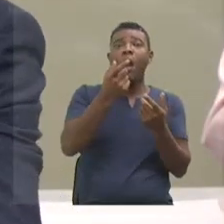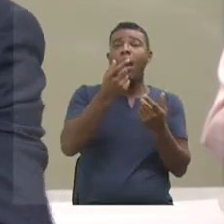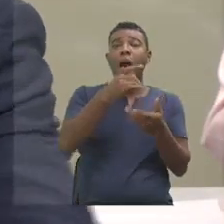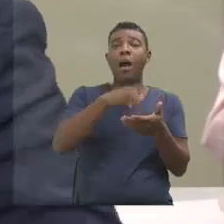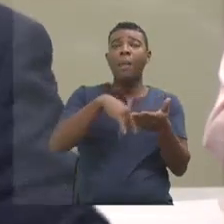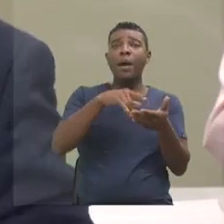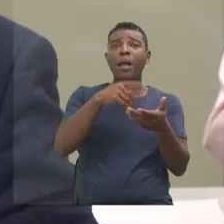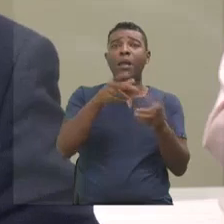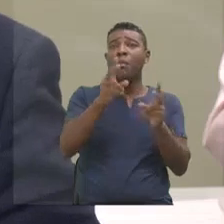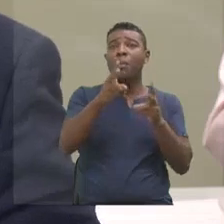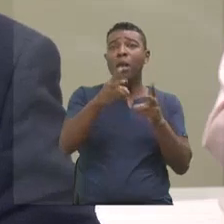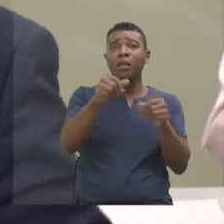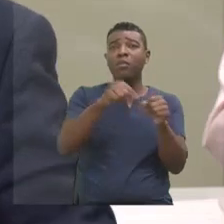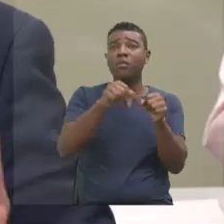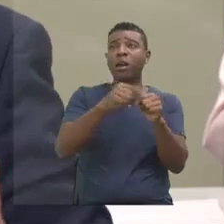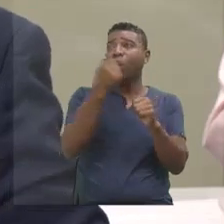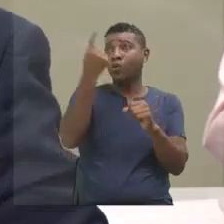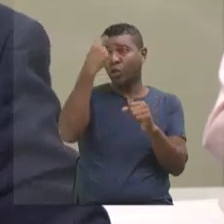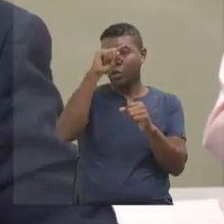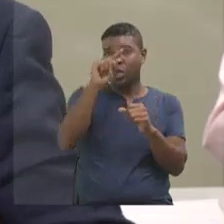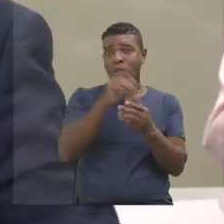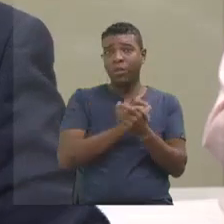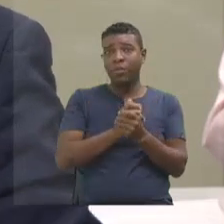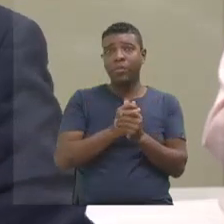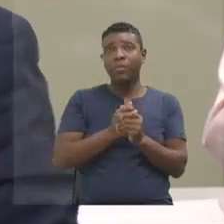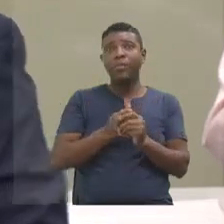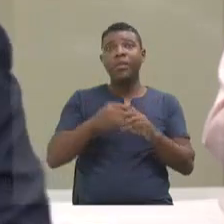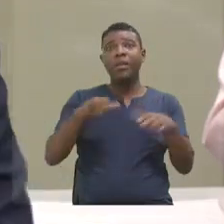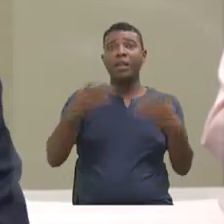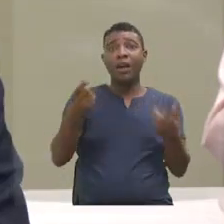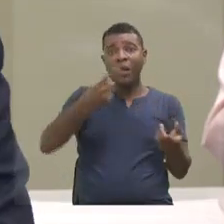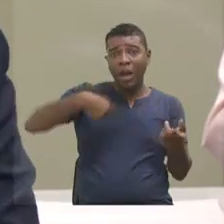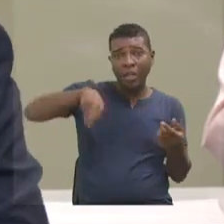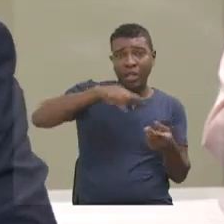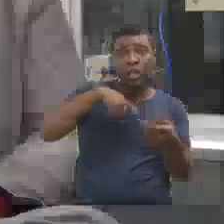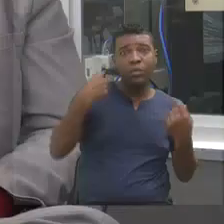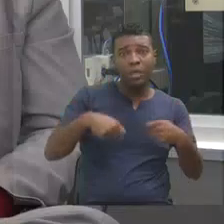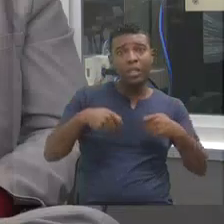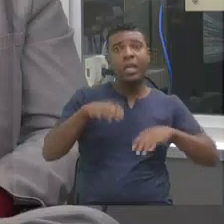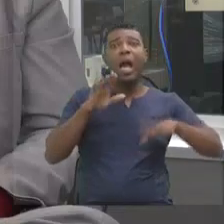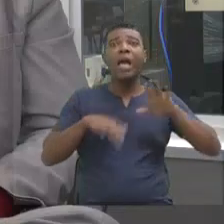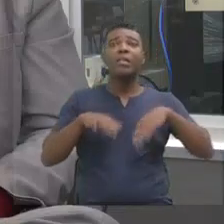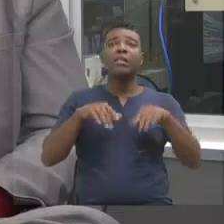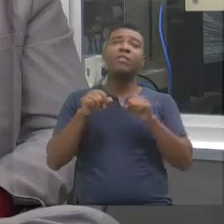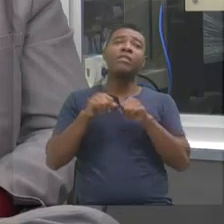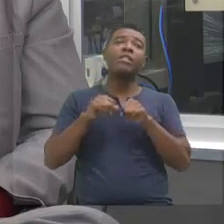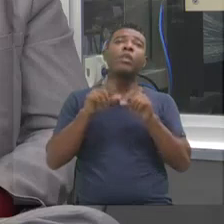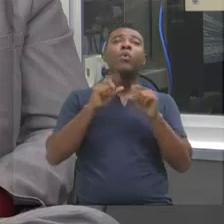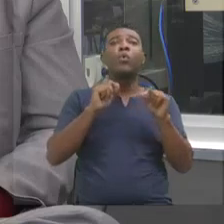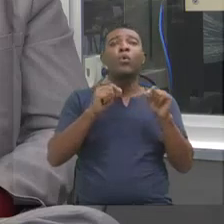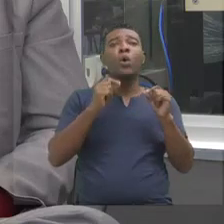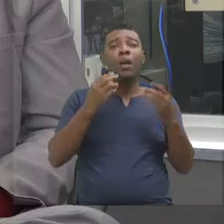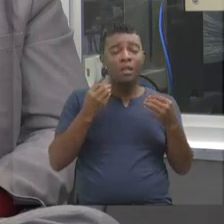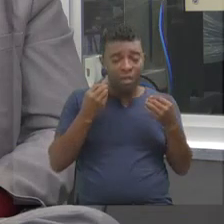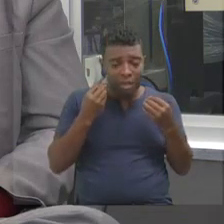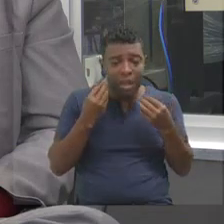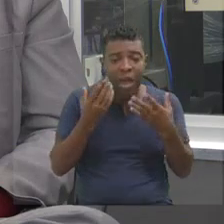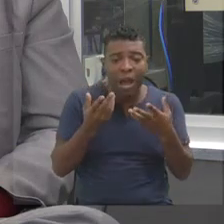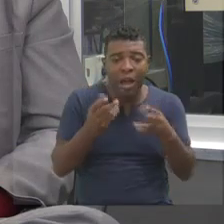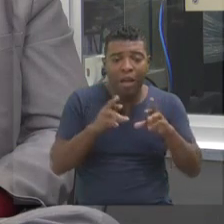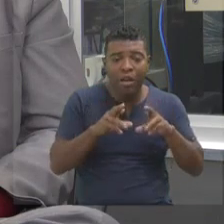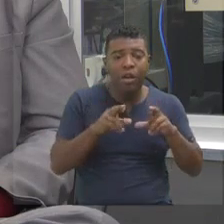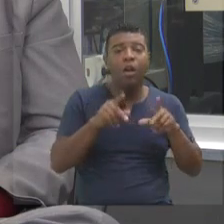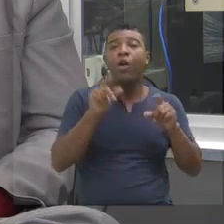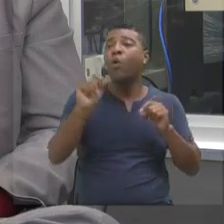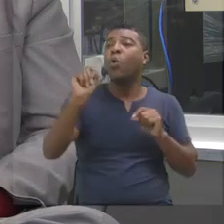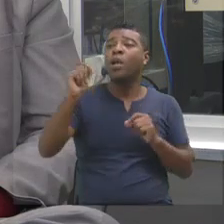mamografias por dia Então a gente tem que às vezes saber diferenciar aqui aquilo que